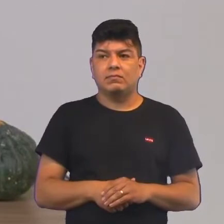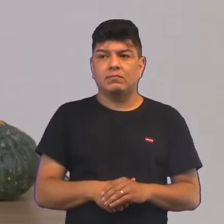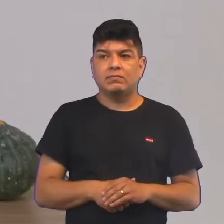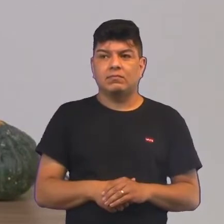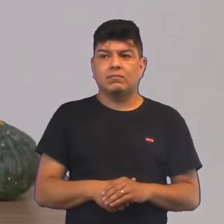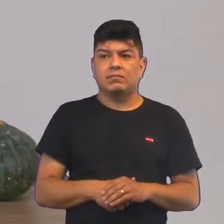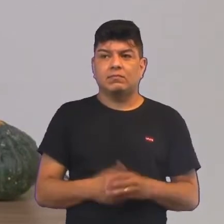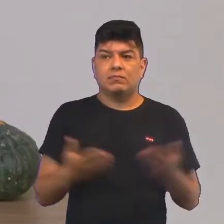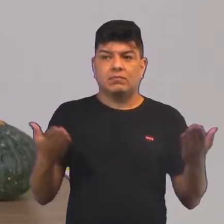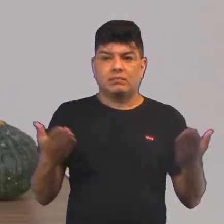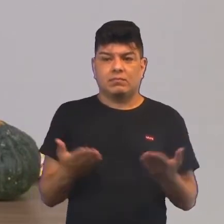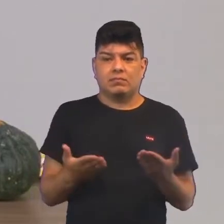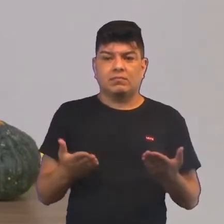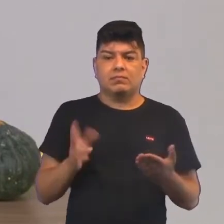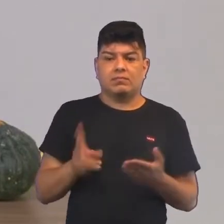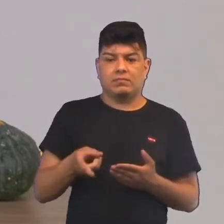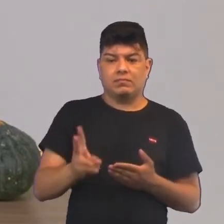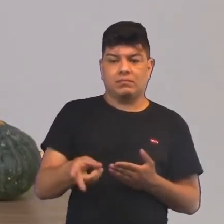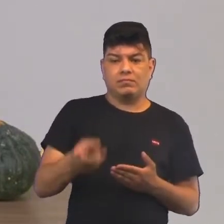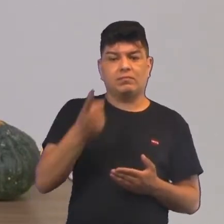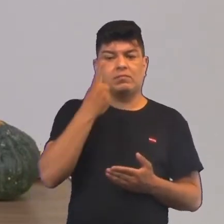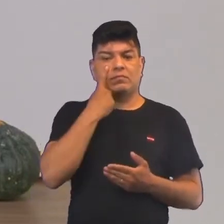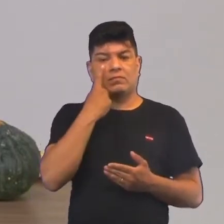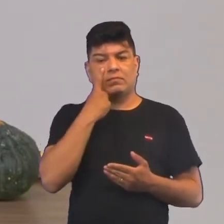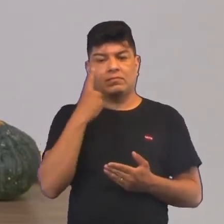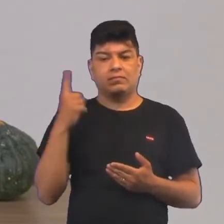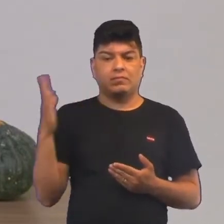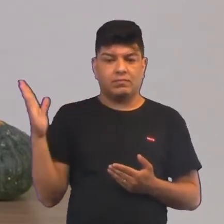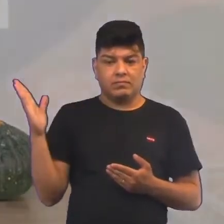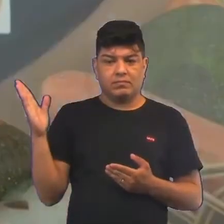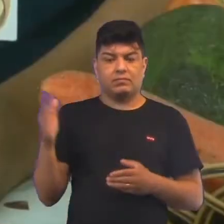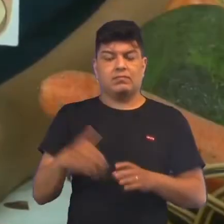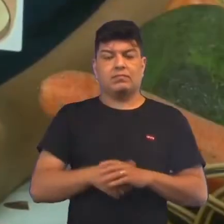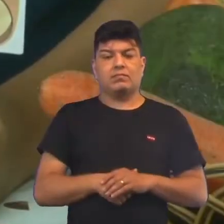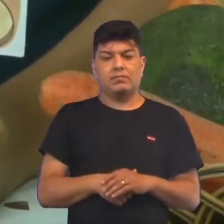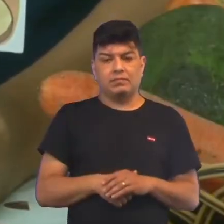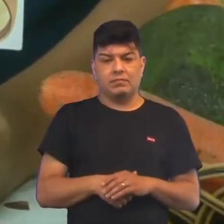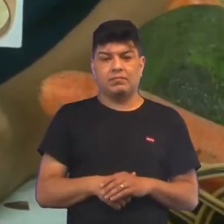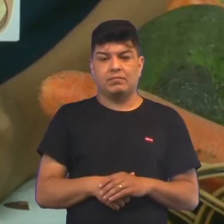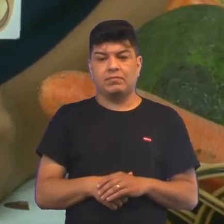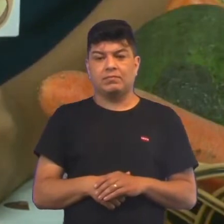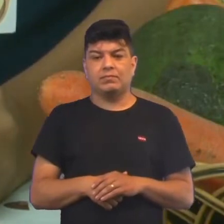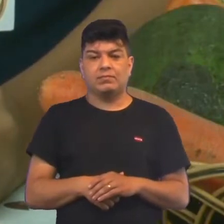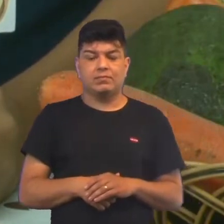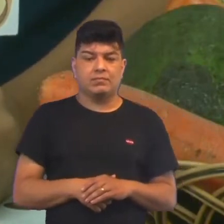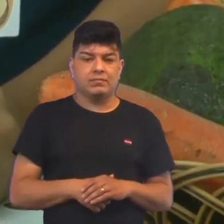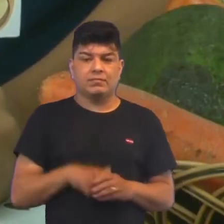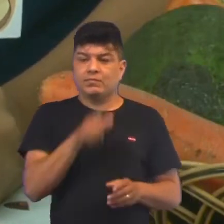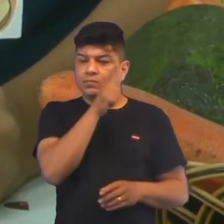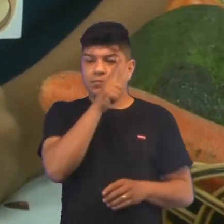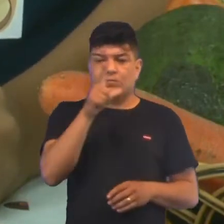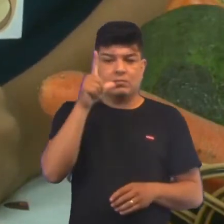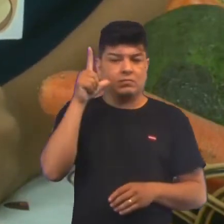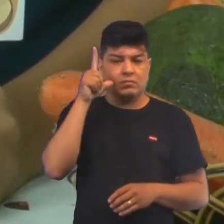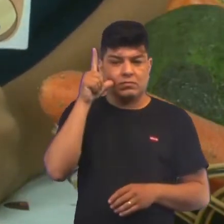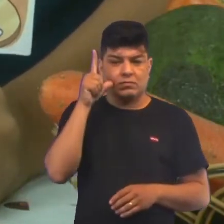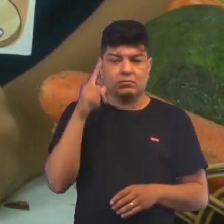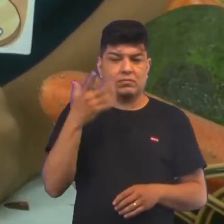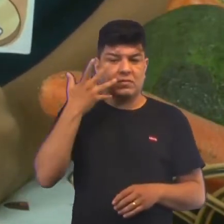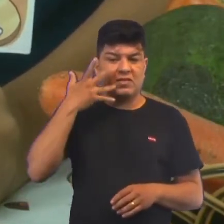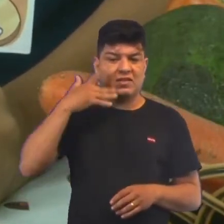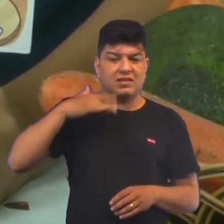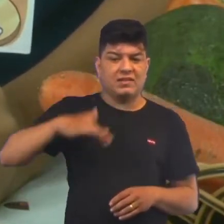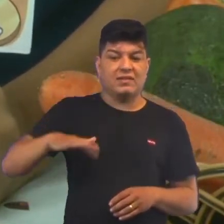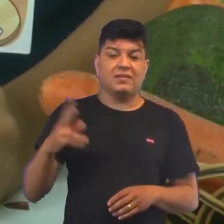Então vamos agora continuar observando aqui. Vamos observar o lanche dessas duas